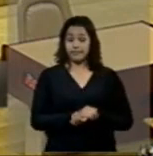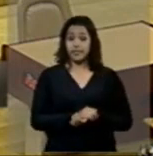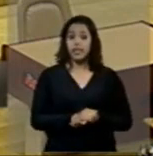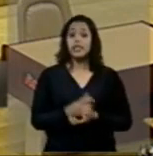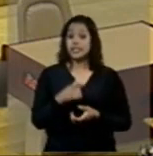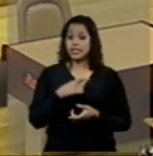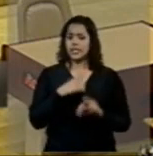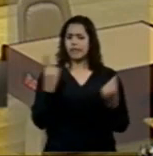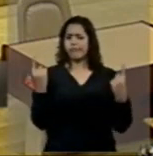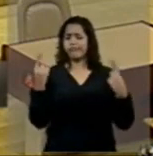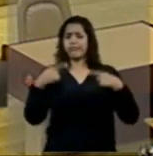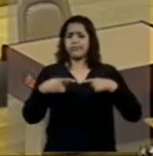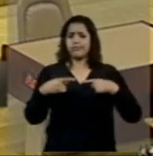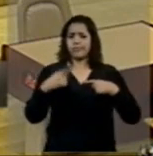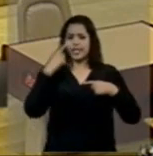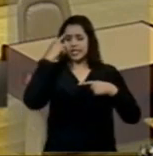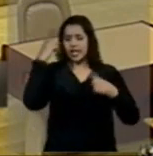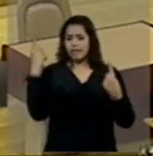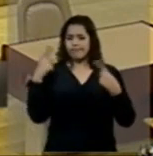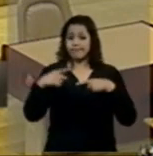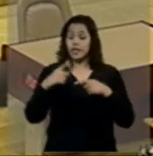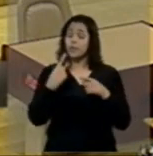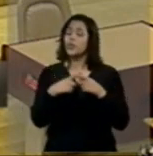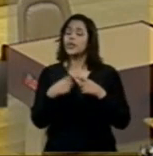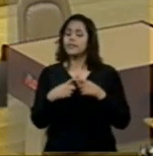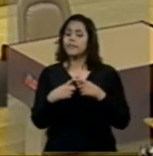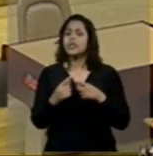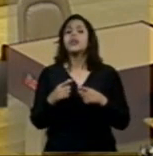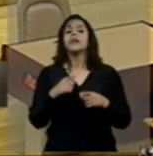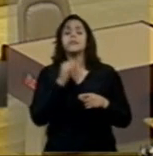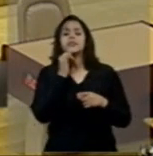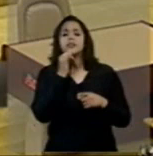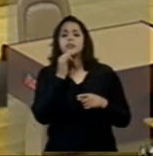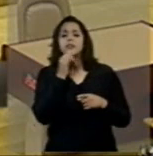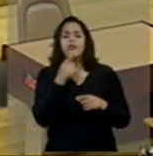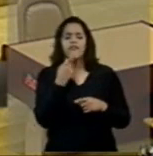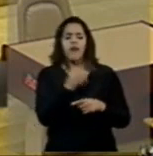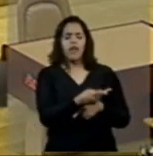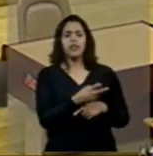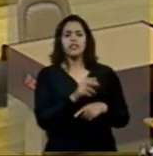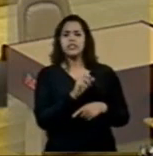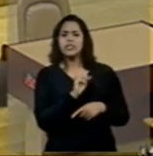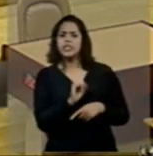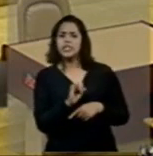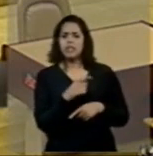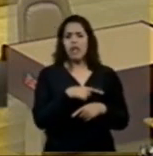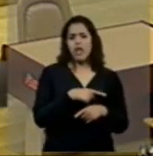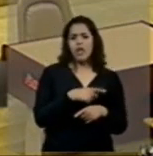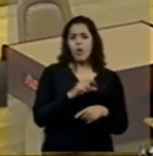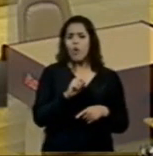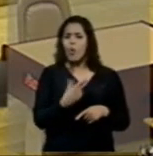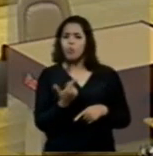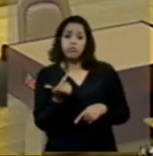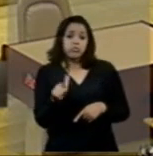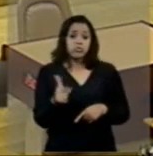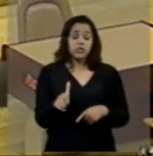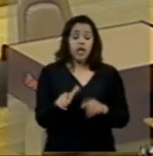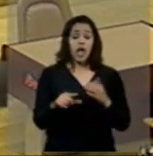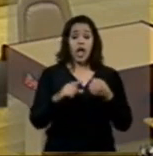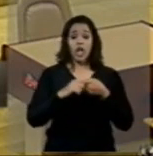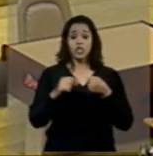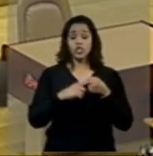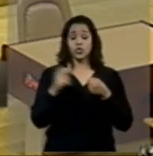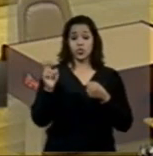A controvérsia, prosseguiu, nos termos em que posta, diz que o exame da existência ou não de violação do artigo